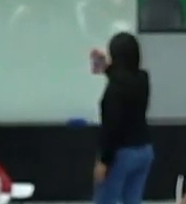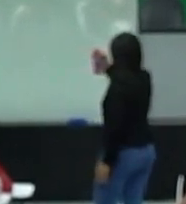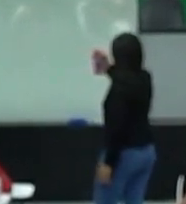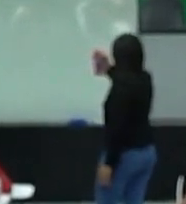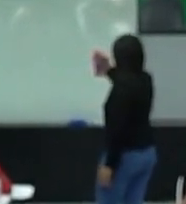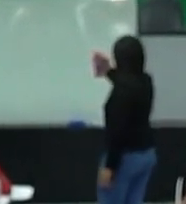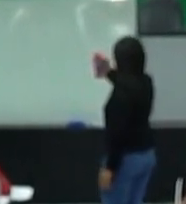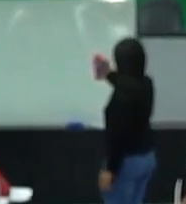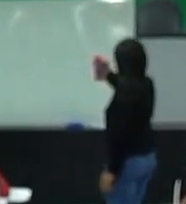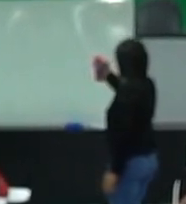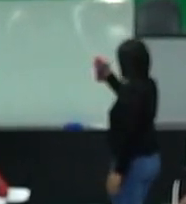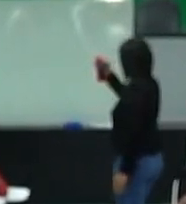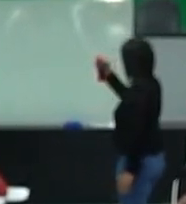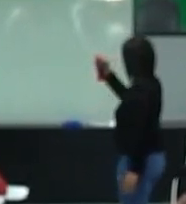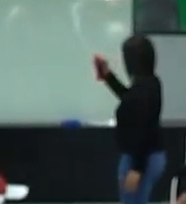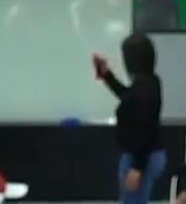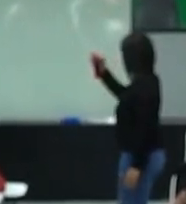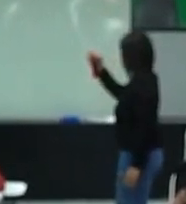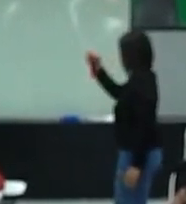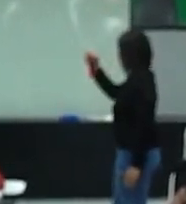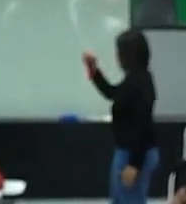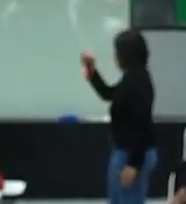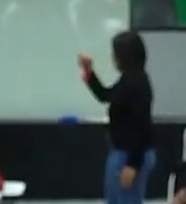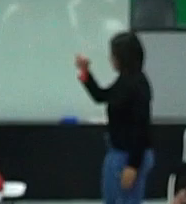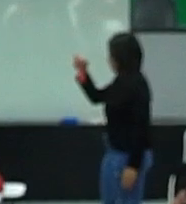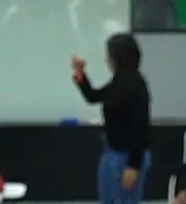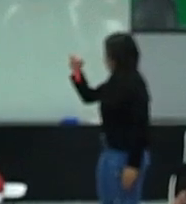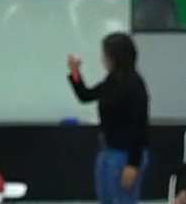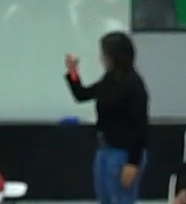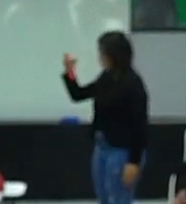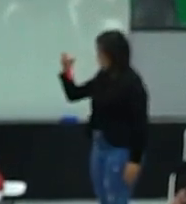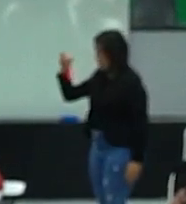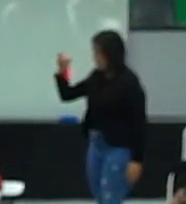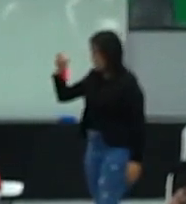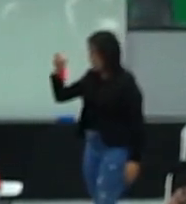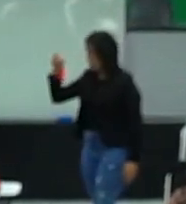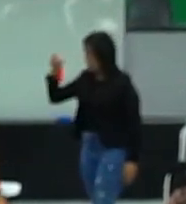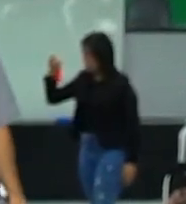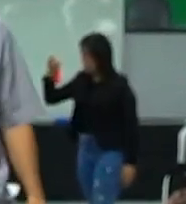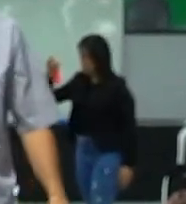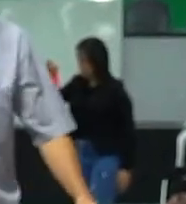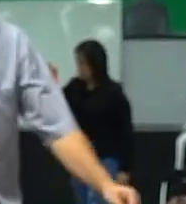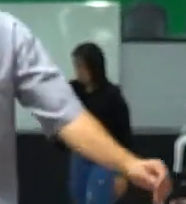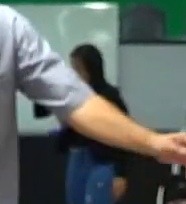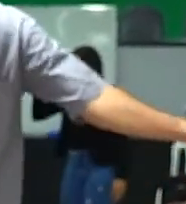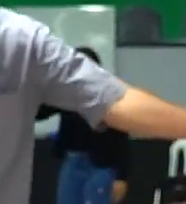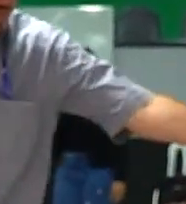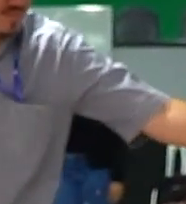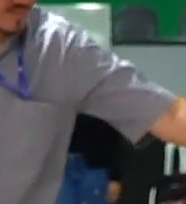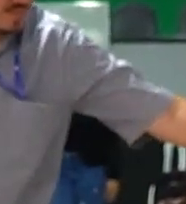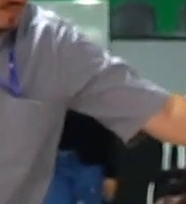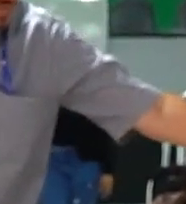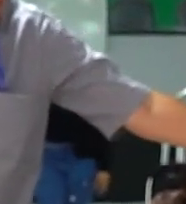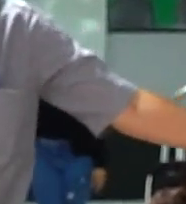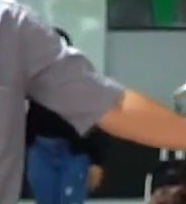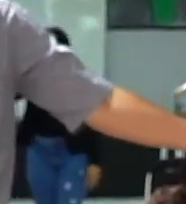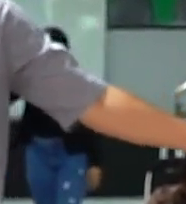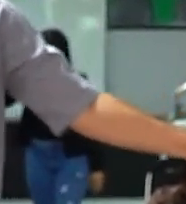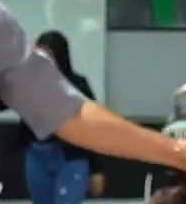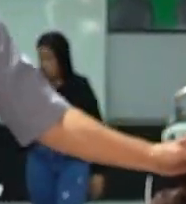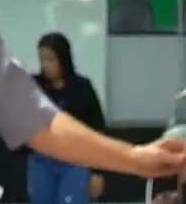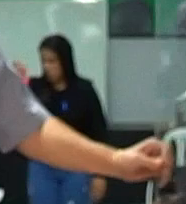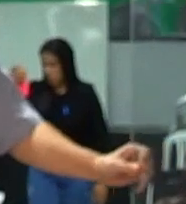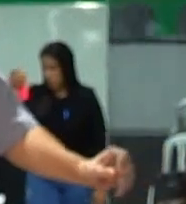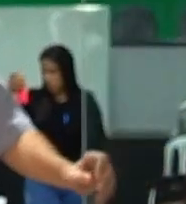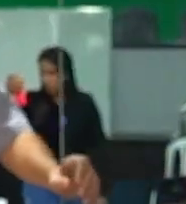importância que o projeto Cuiabaninhos tem aqui dentro do município de Cuiabá. E quem sabe isto sirva de exemplo